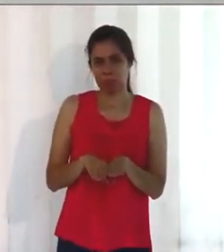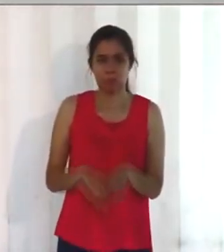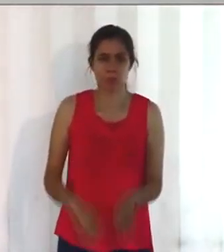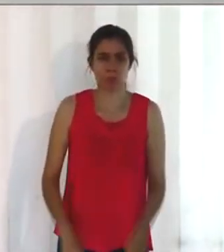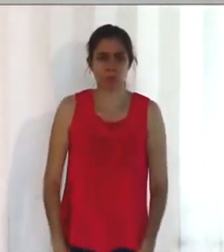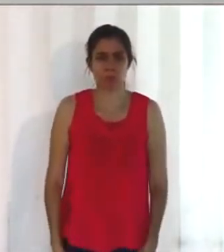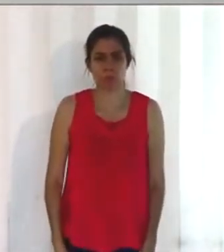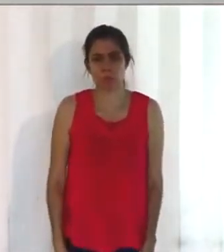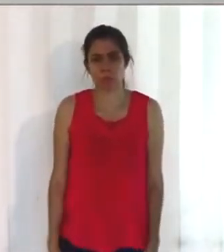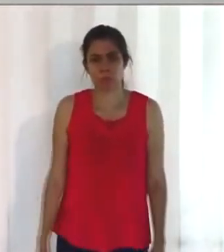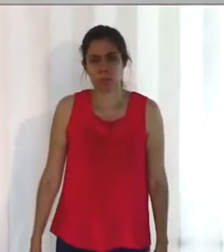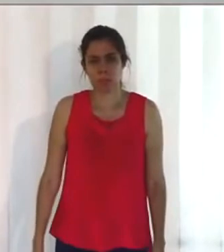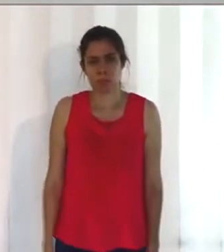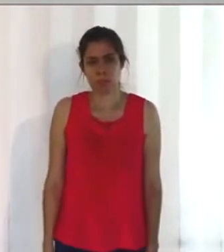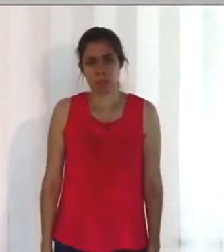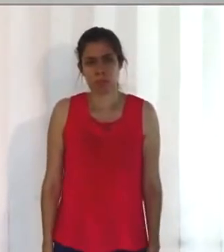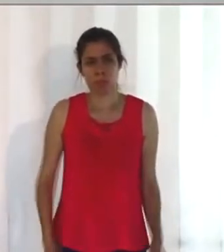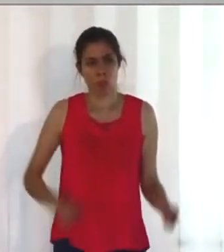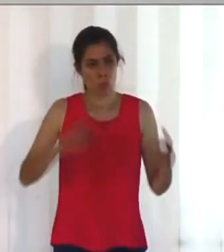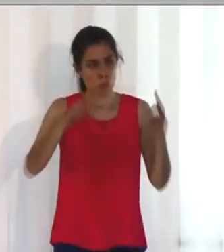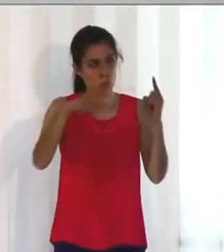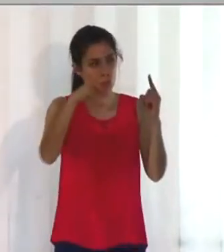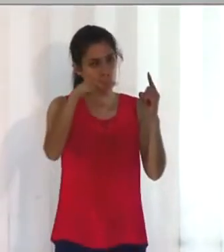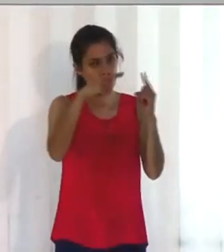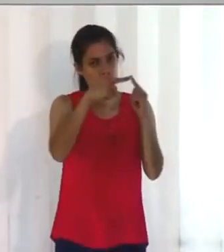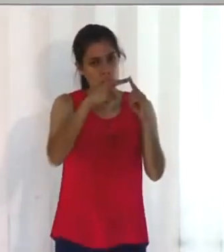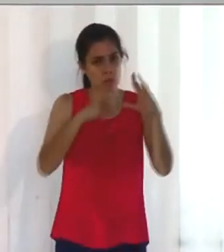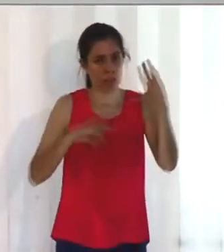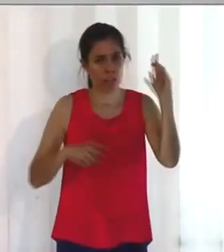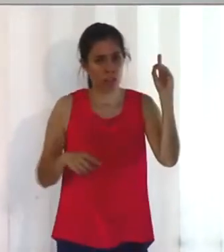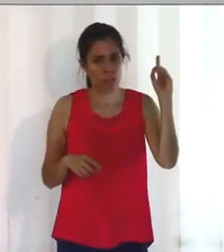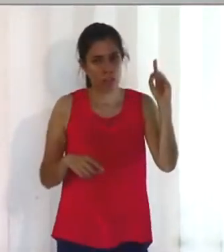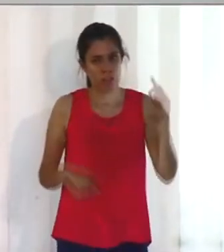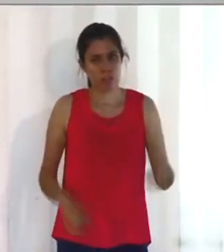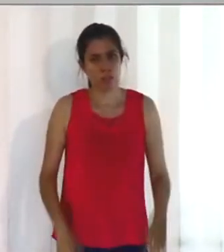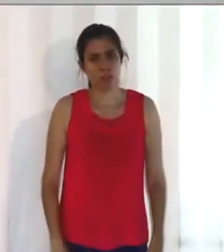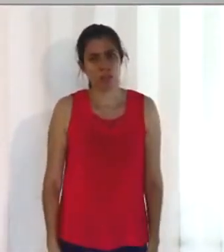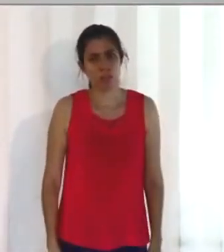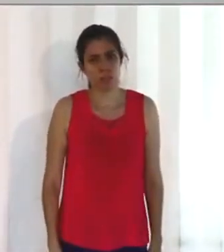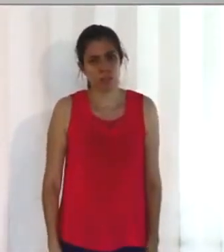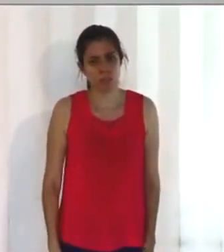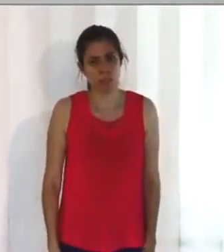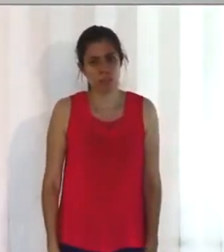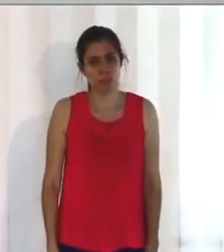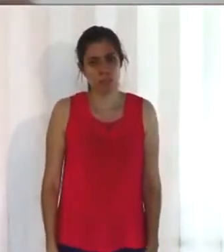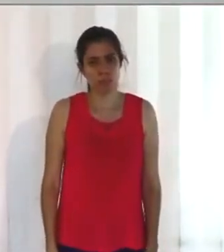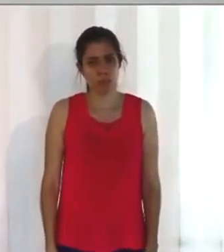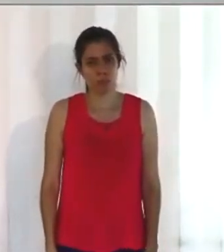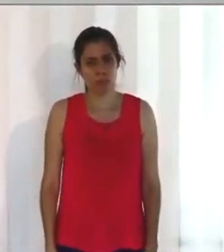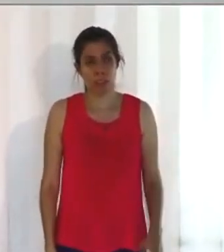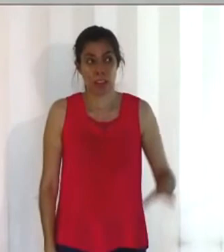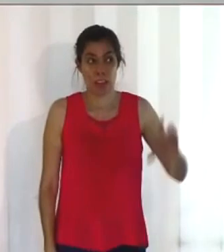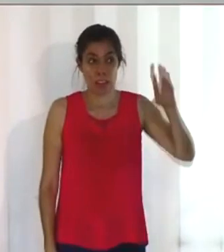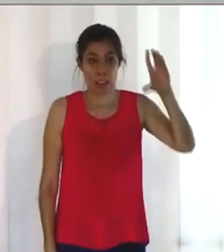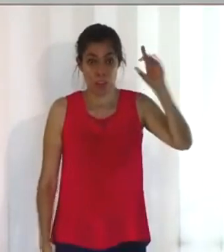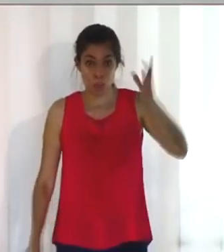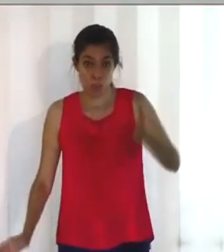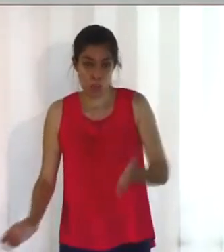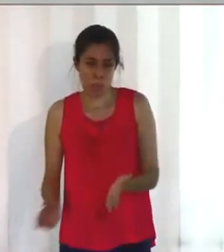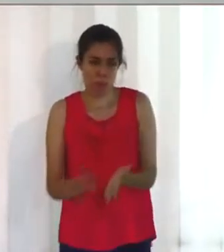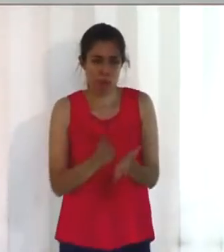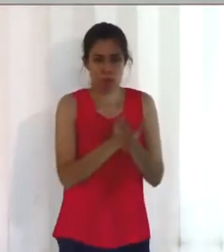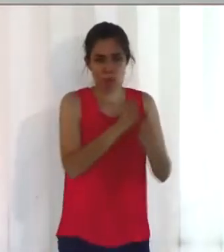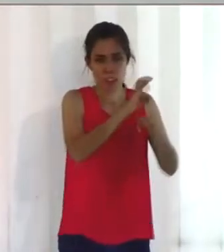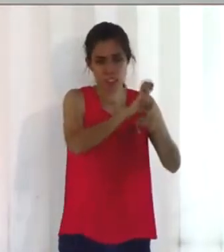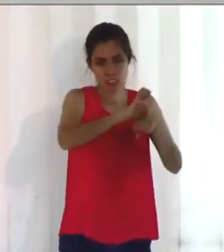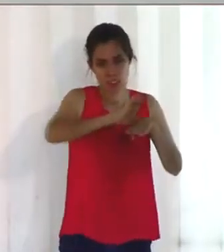Percebe? O centro é Deus, na adoração o centro é Deus. Enoque foi trasladado porque Deus se agradou